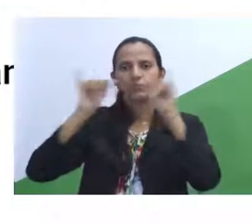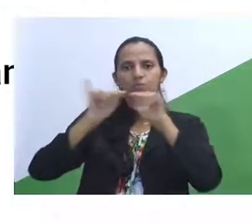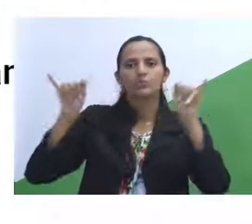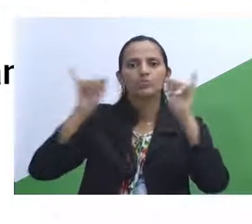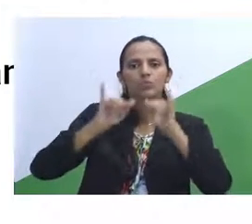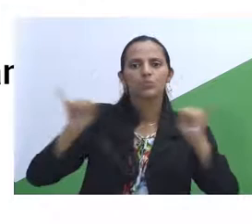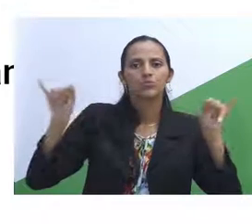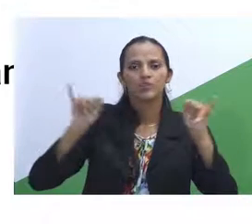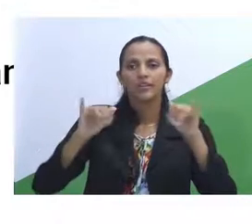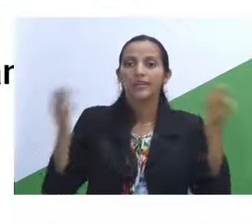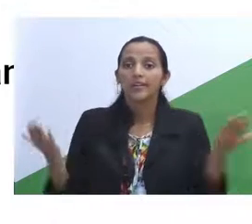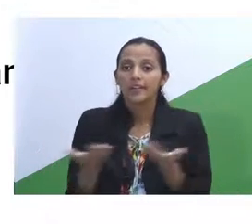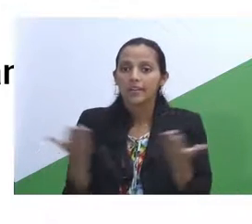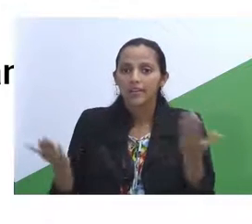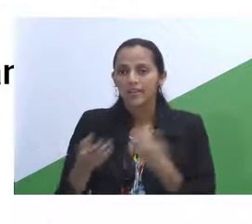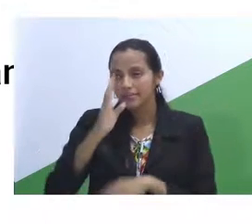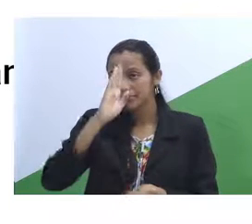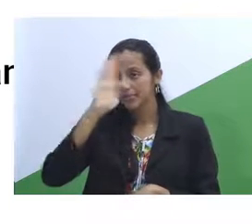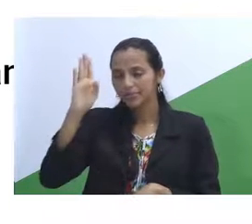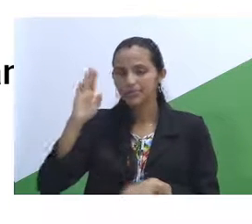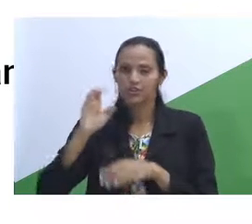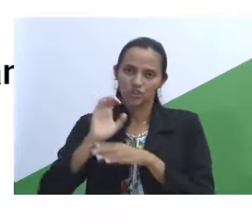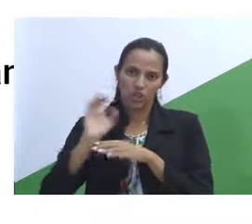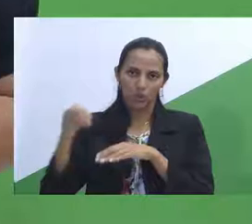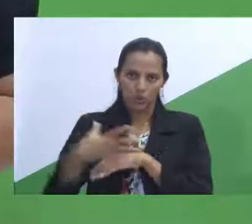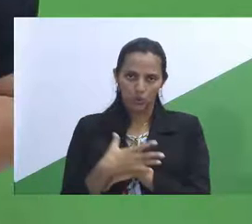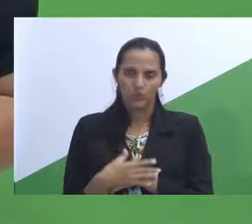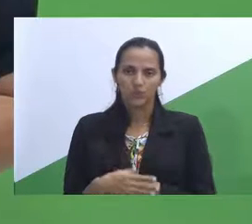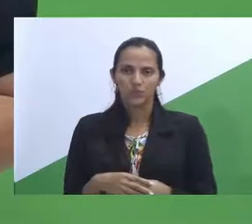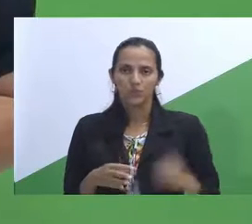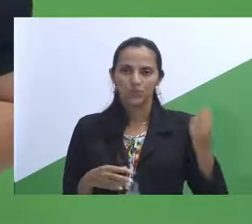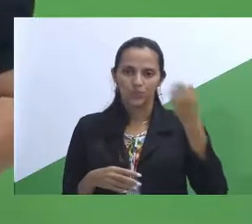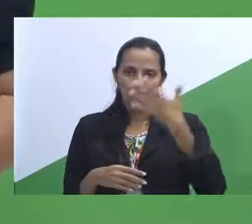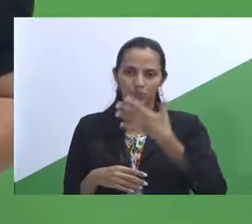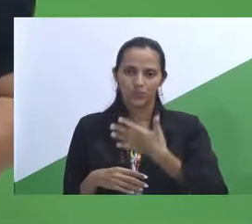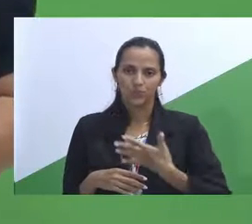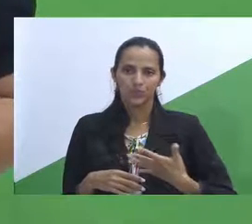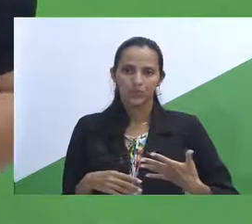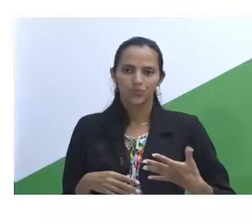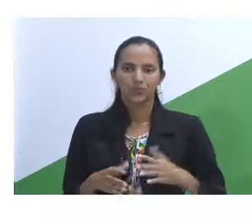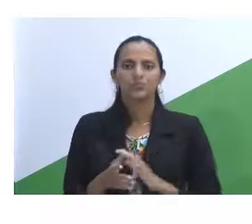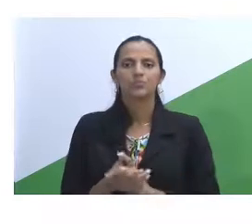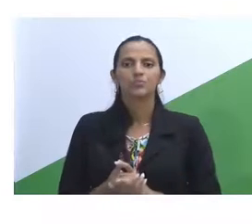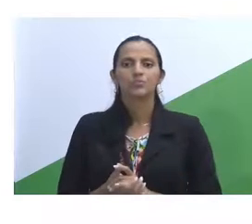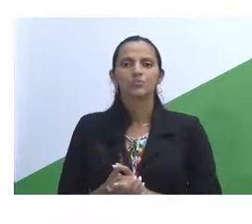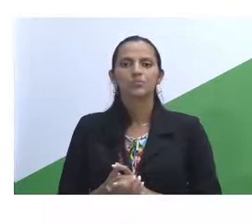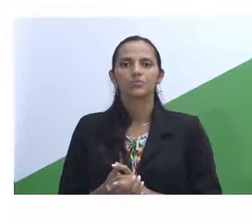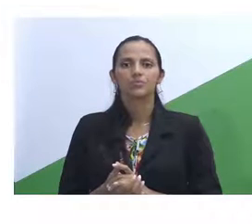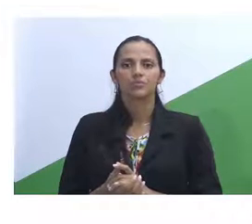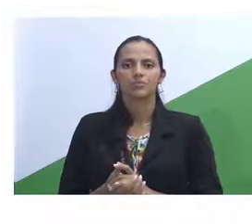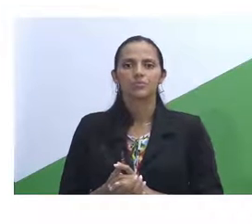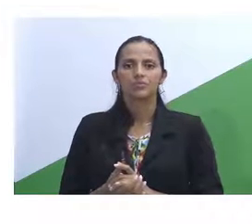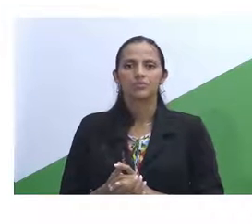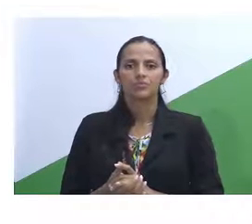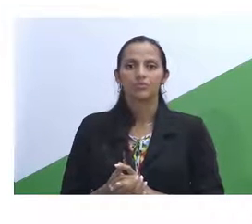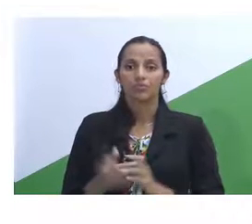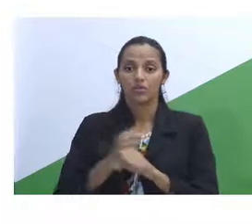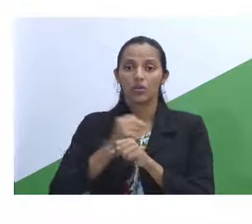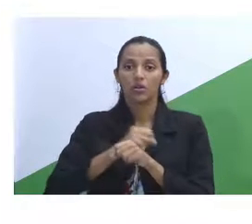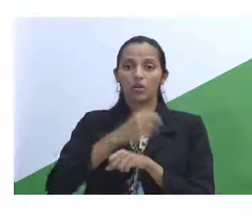principalmente, então, agora no Estado Novo. Pode passar o próximo slide, por favor. O que a gente vai ver? Em